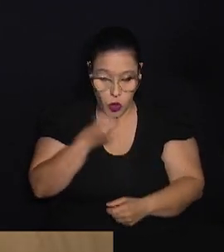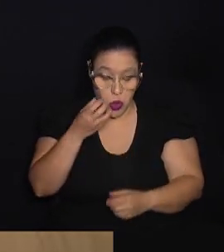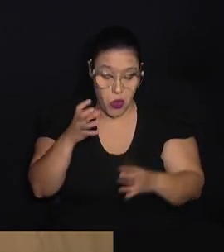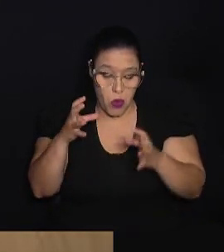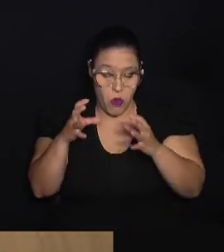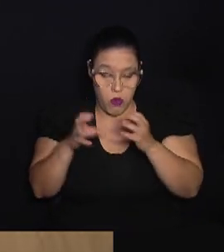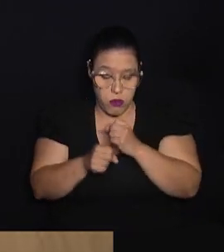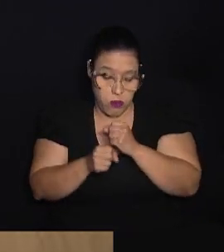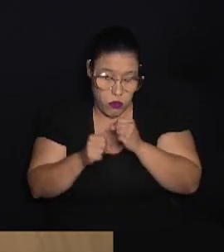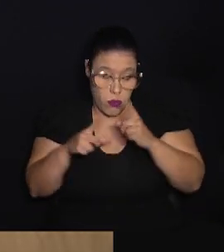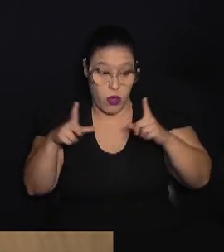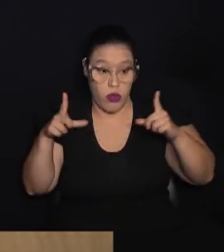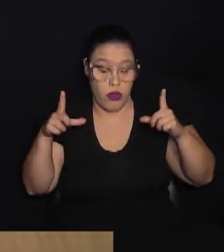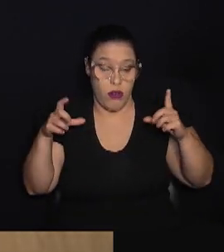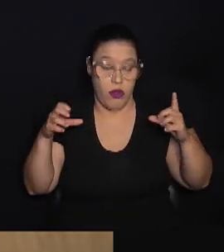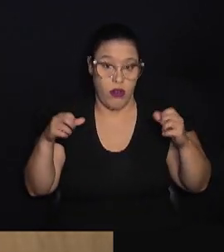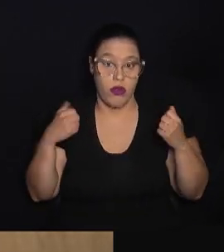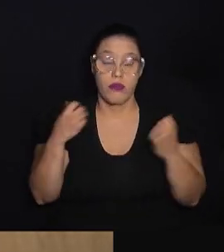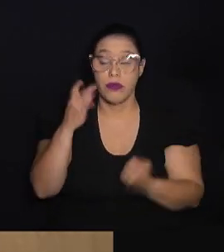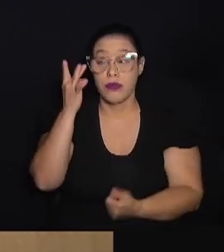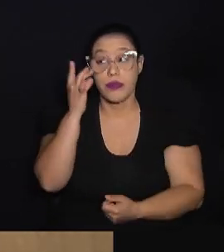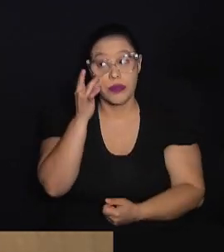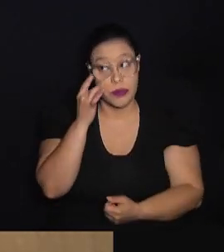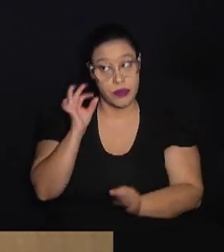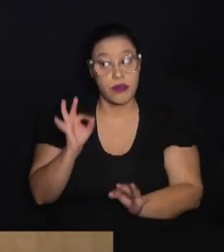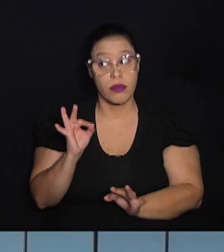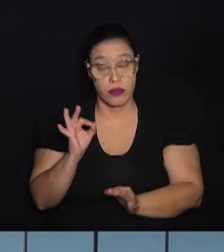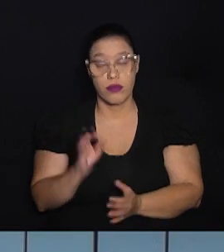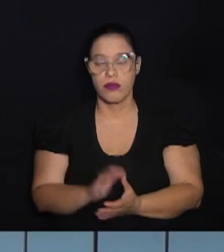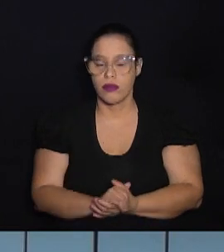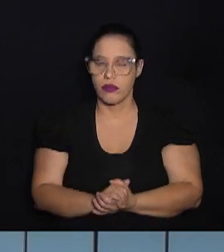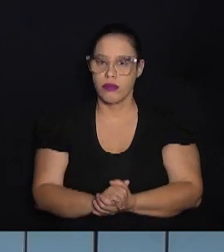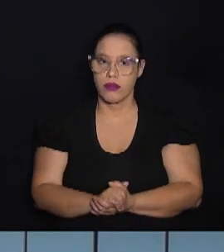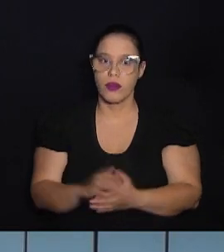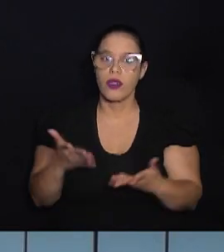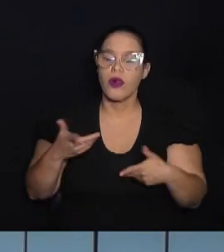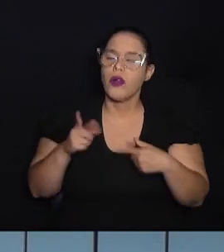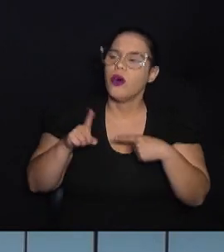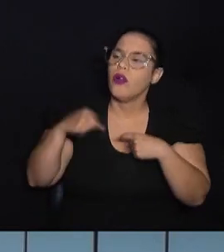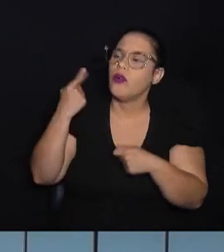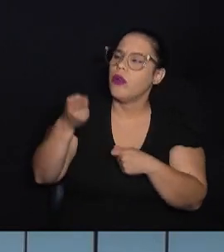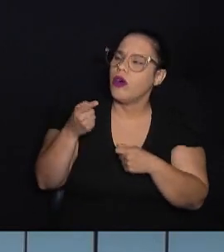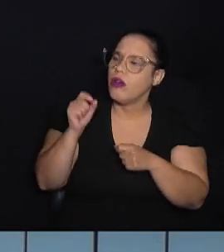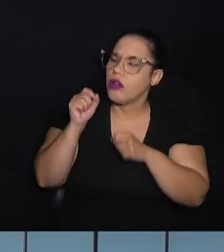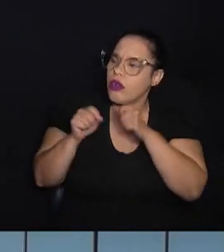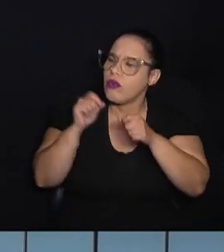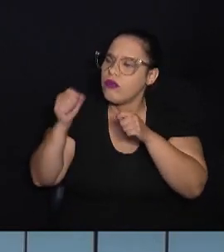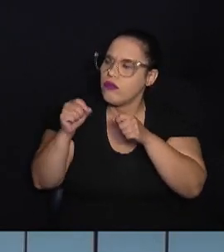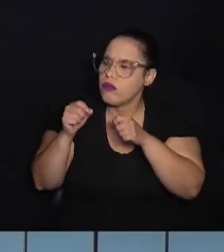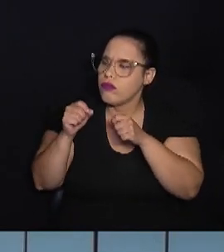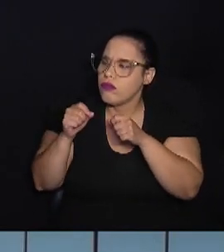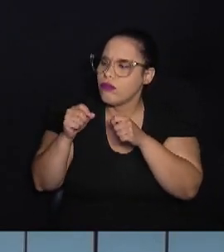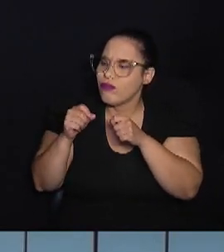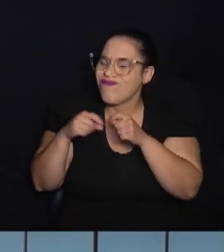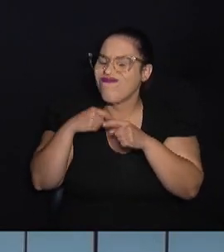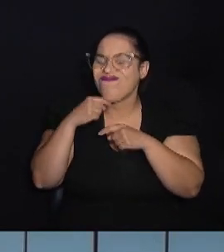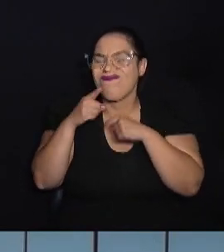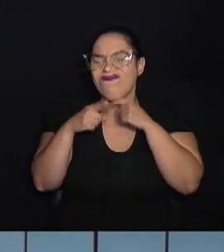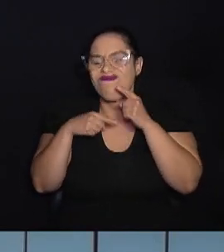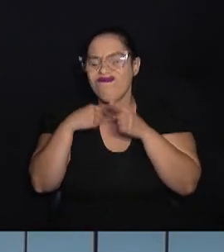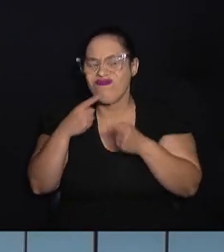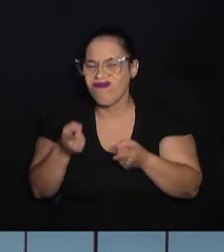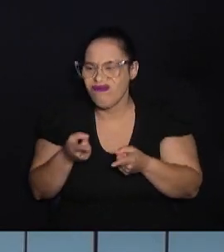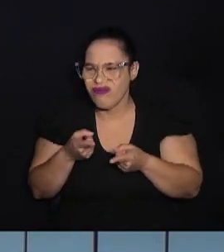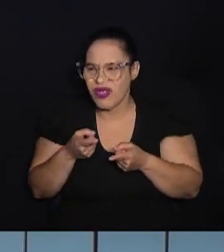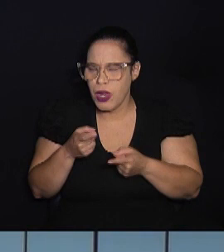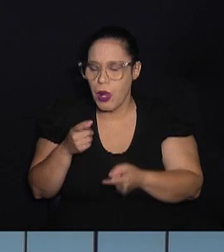mais escuro, deve ser um sinal de alerta. Agora uma outra questão, né, doutora, que eu acho que também gera bastante dúvida é com relação